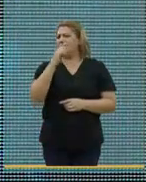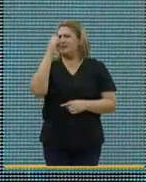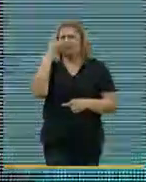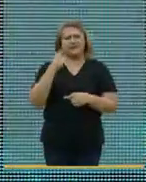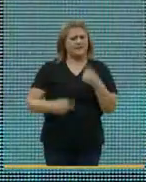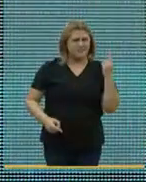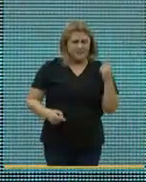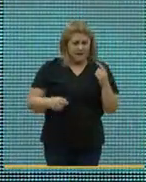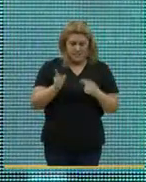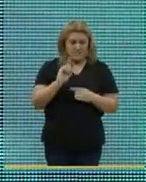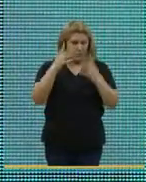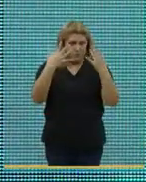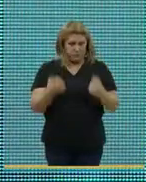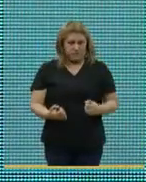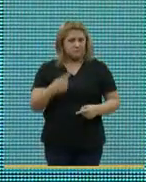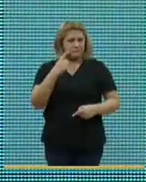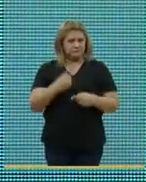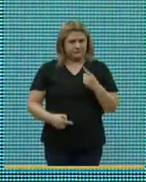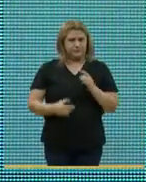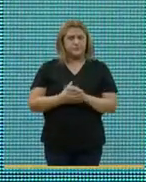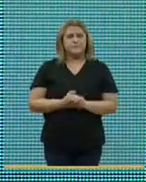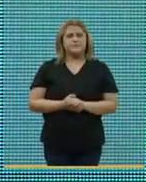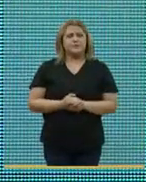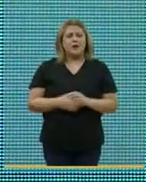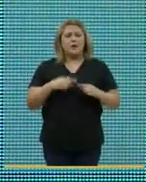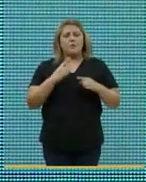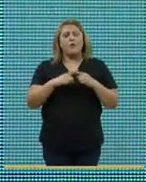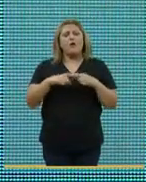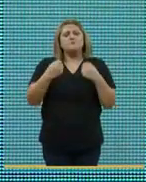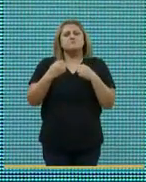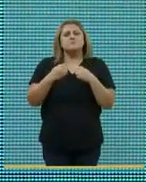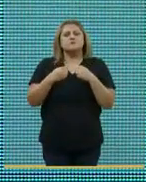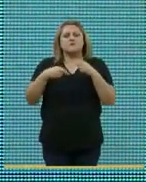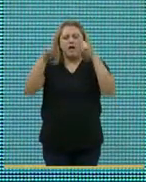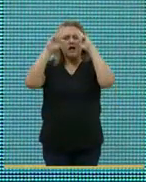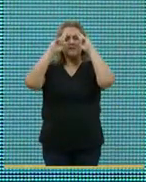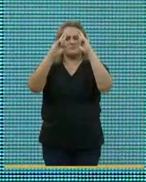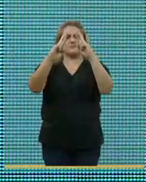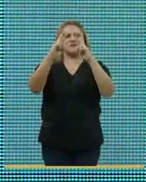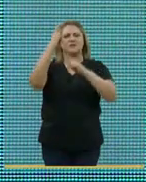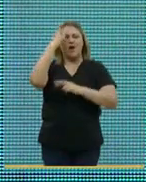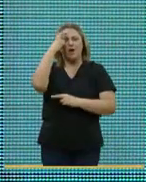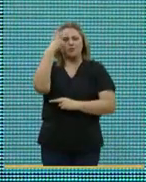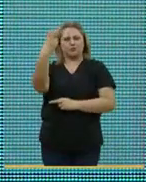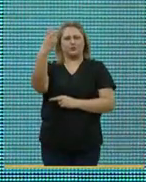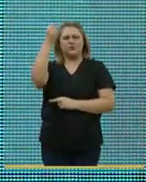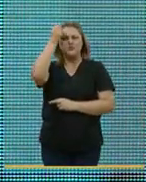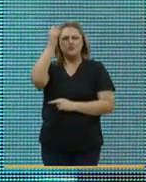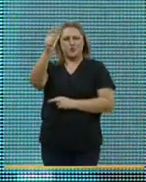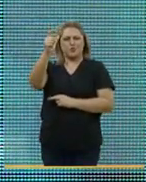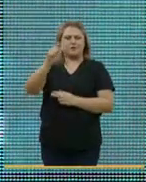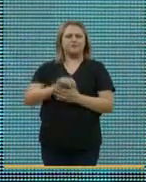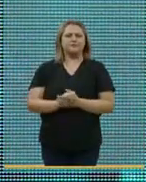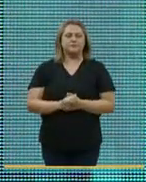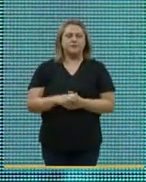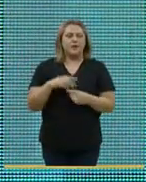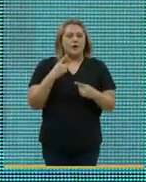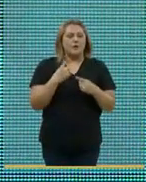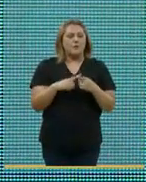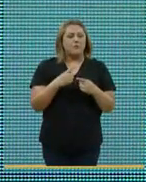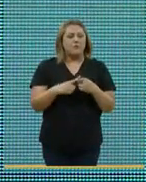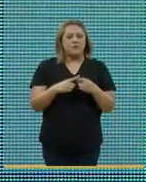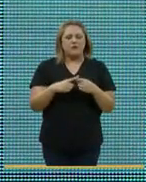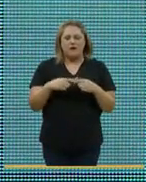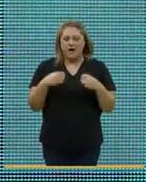dos índios de respeitar suas culpa sua cultura e de manter sobre as minhas mãos a prerrogativa constitucional